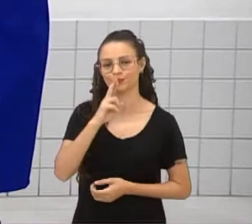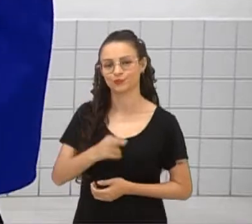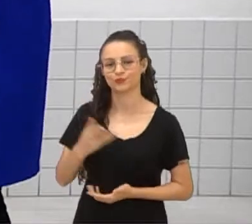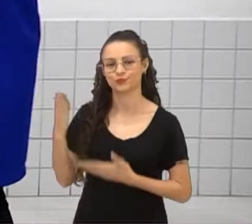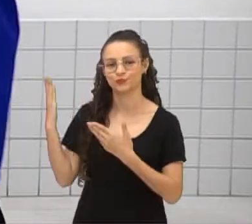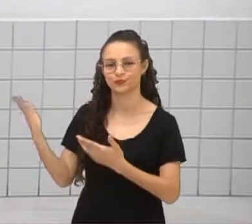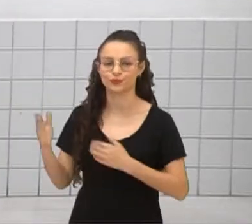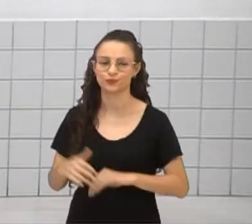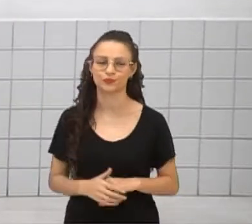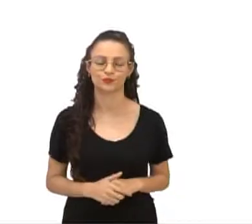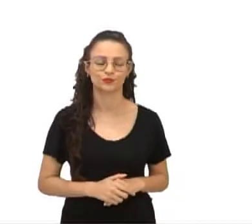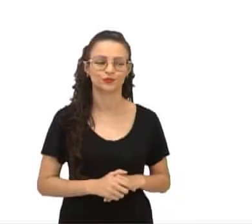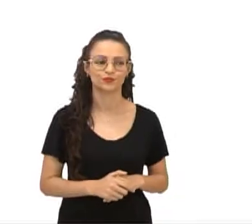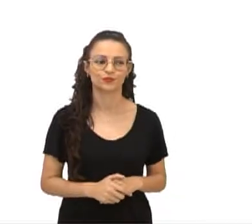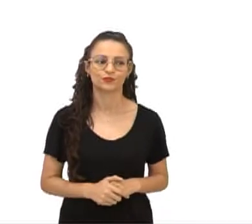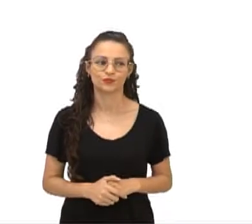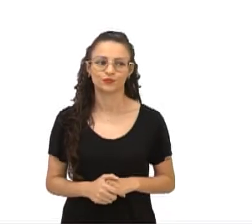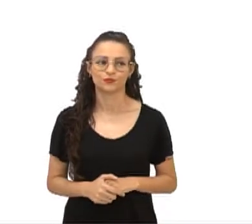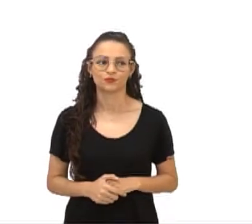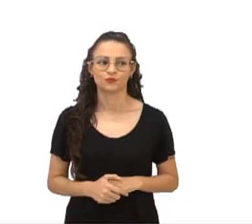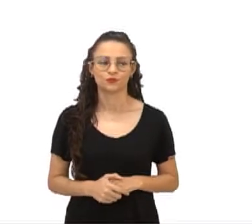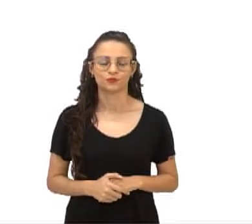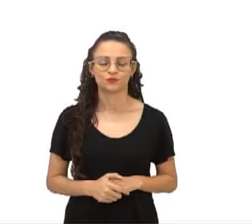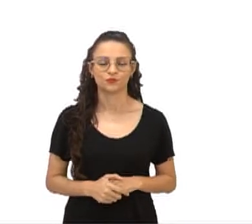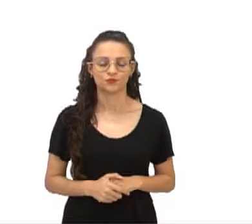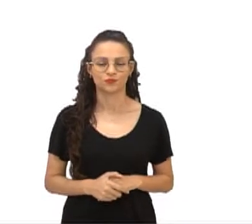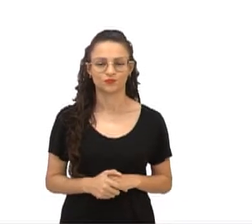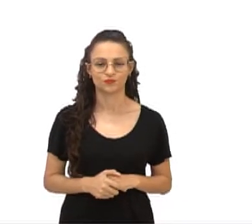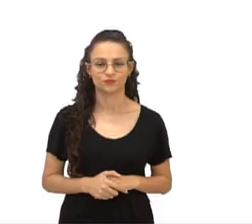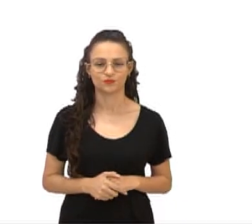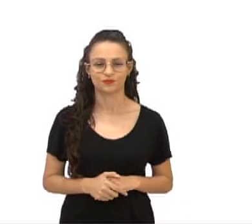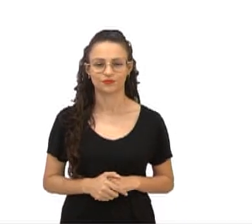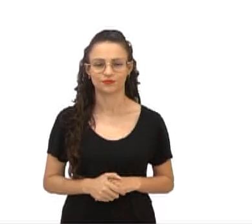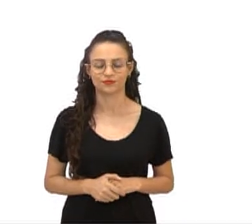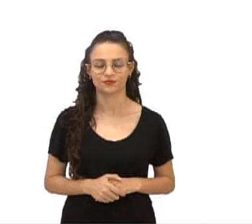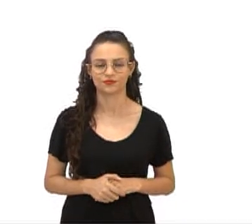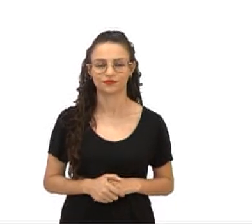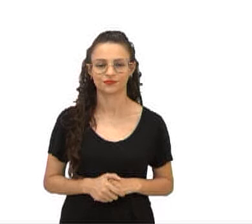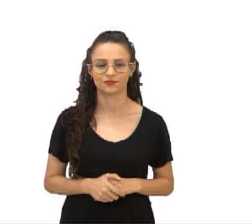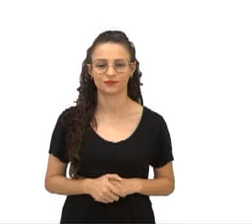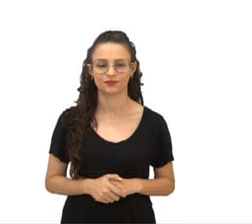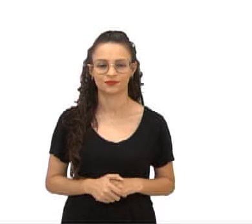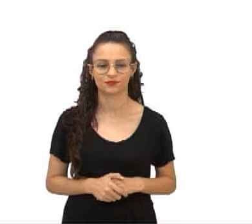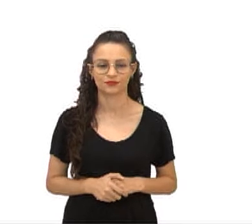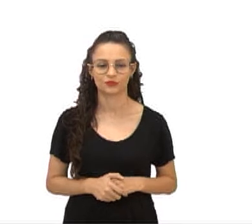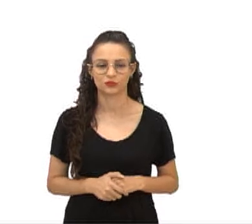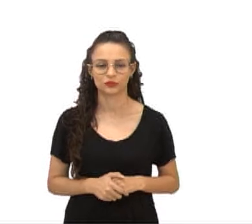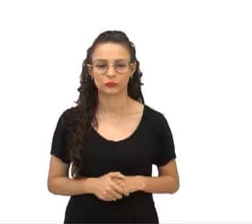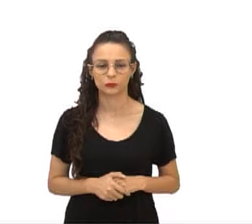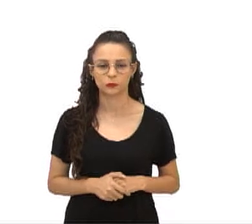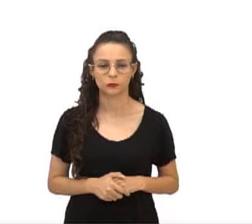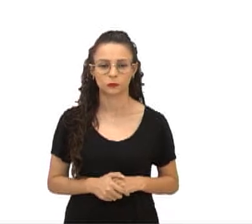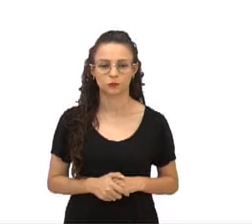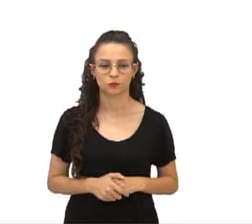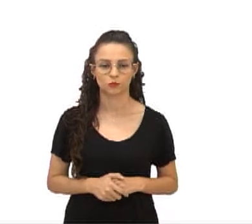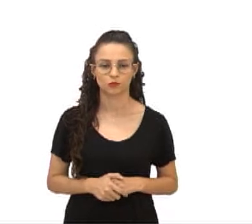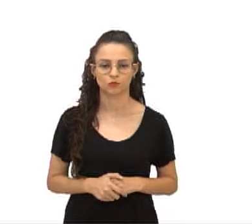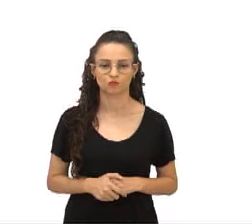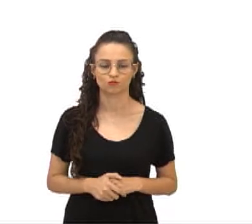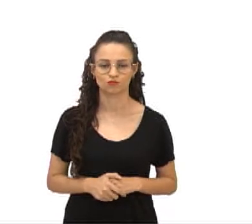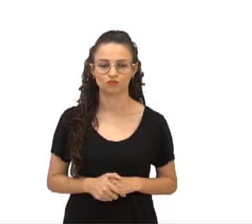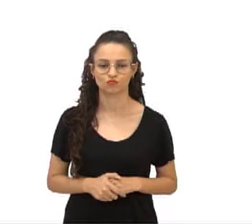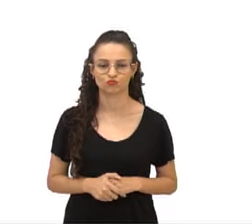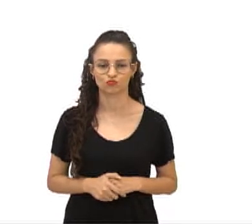e pode ser vamos dar alongar e o bonito estender o tempo você irá ficar lá